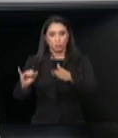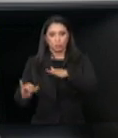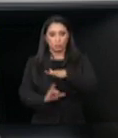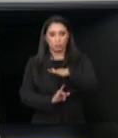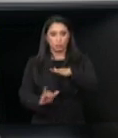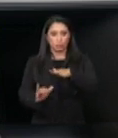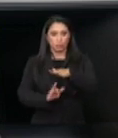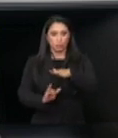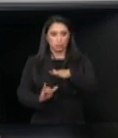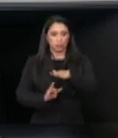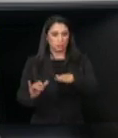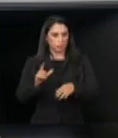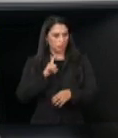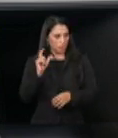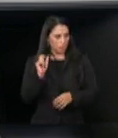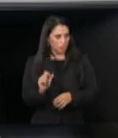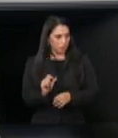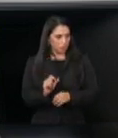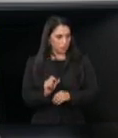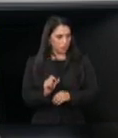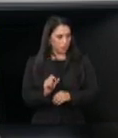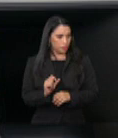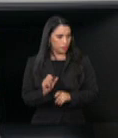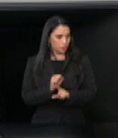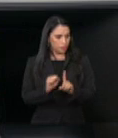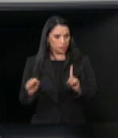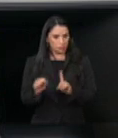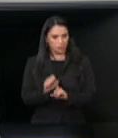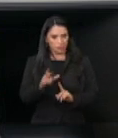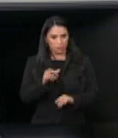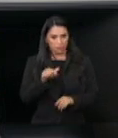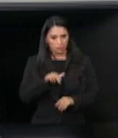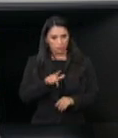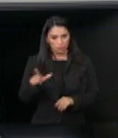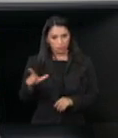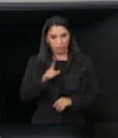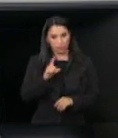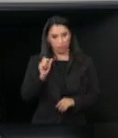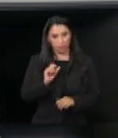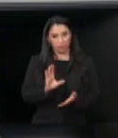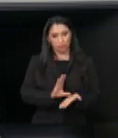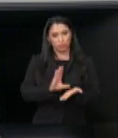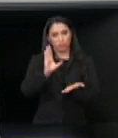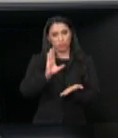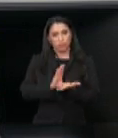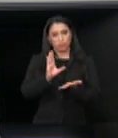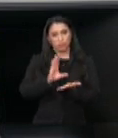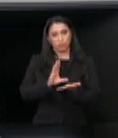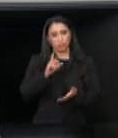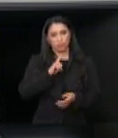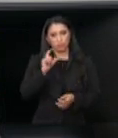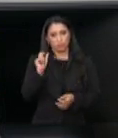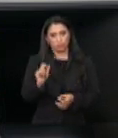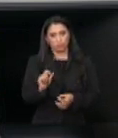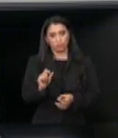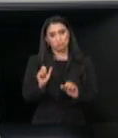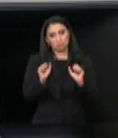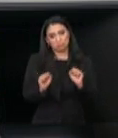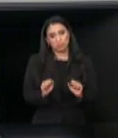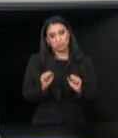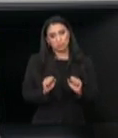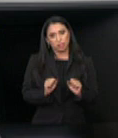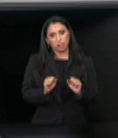públicos depois a sociedade civil os movimentos sociais os conselhos para que nós possamos ter uma ideia